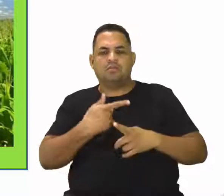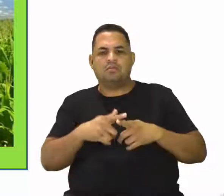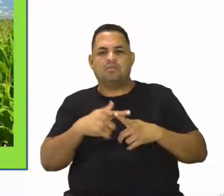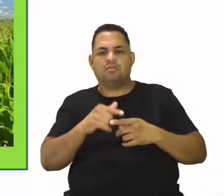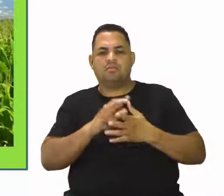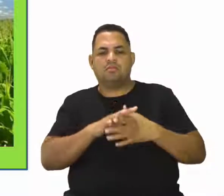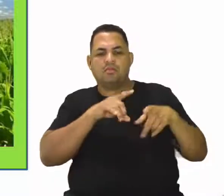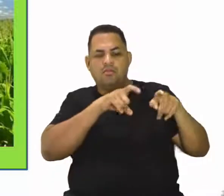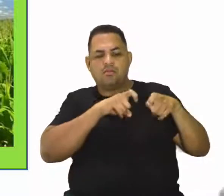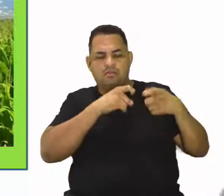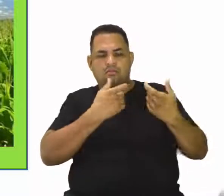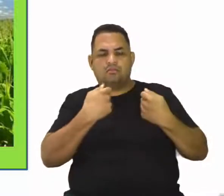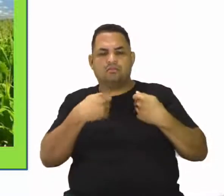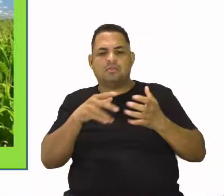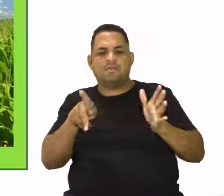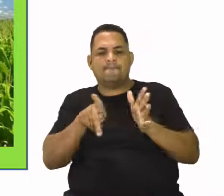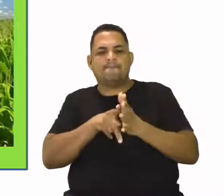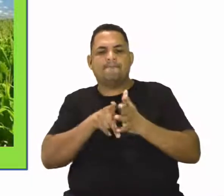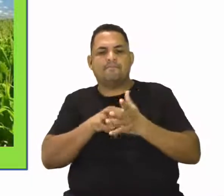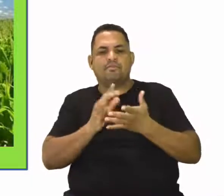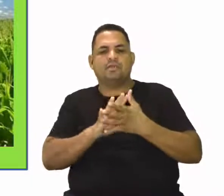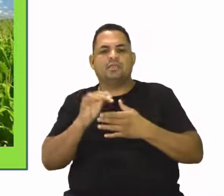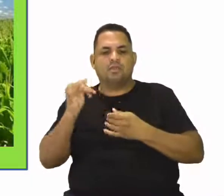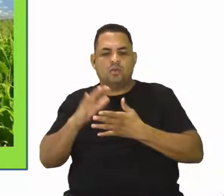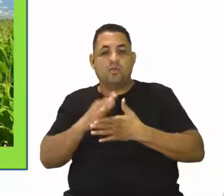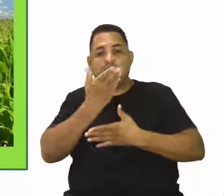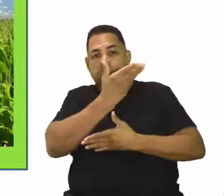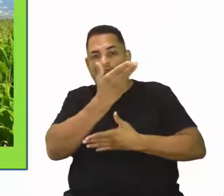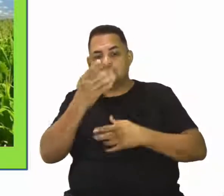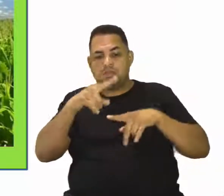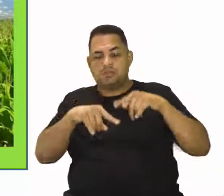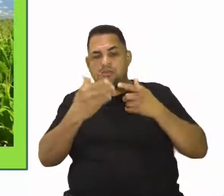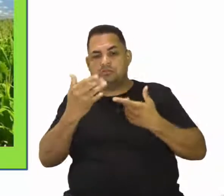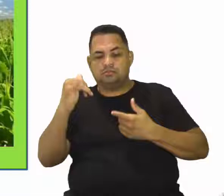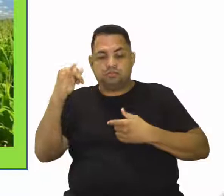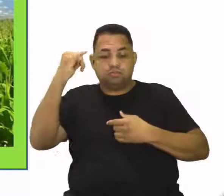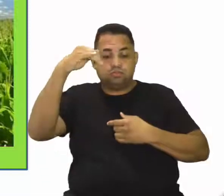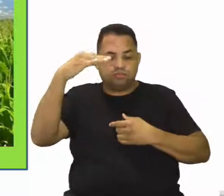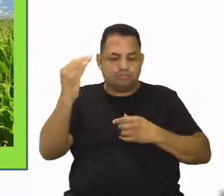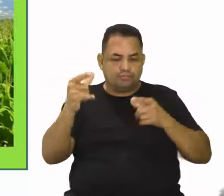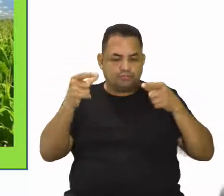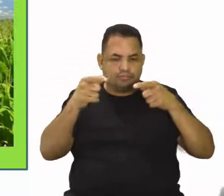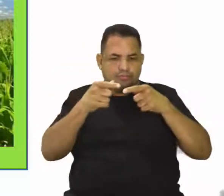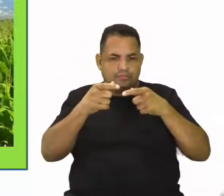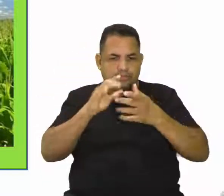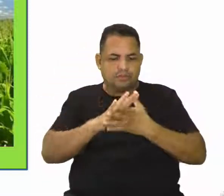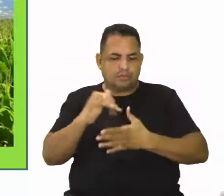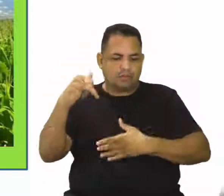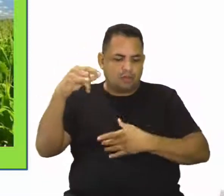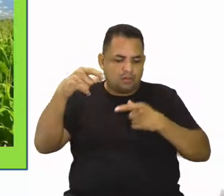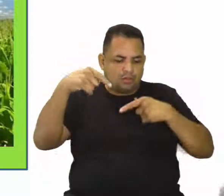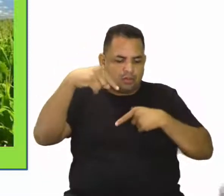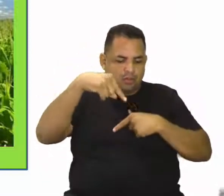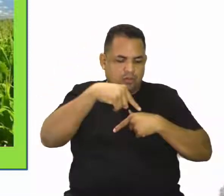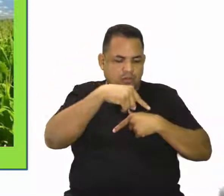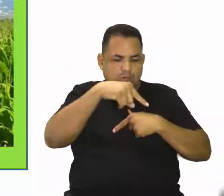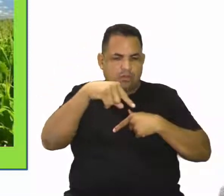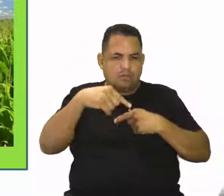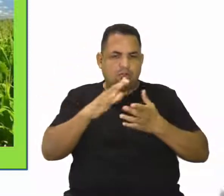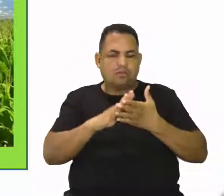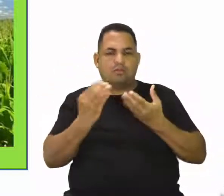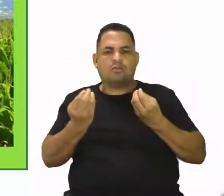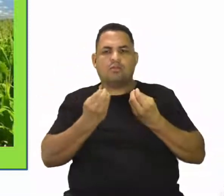problema na lavoura, eu especificamente levo o drone, resolvido. É incrível como que esse